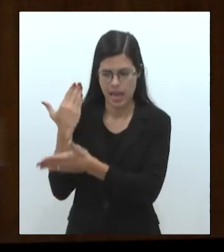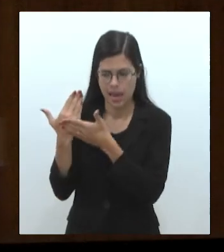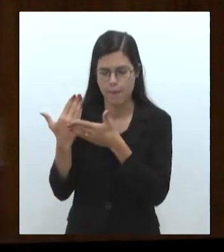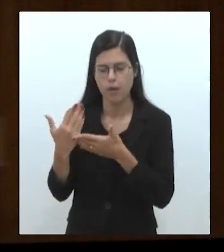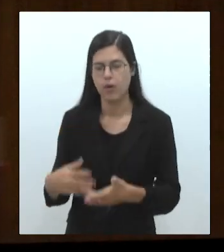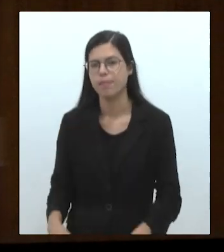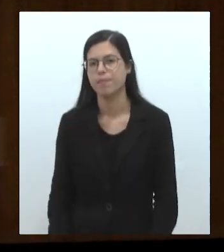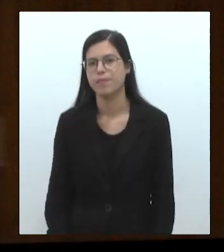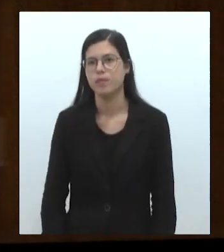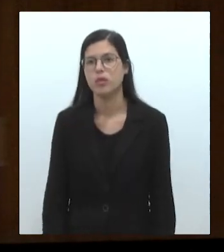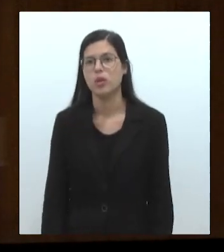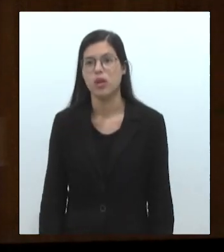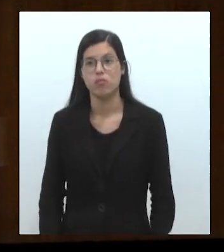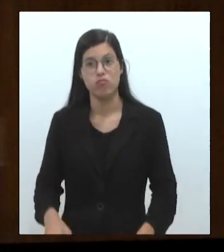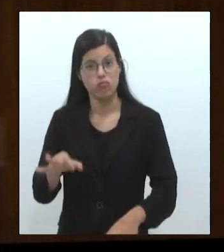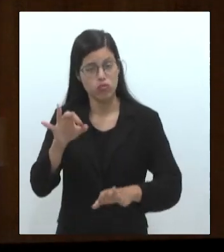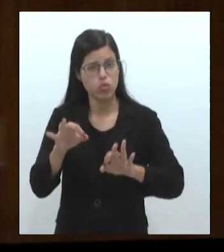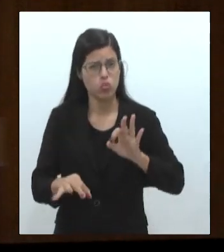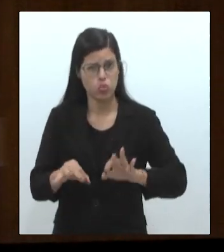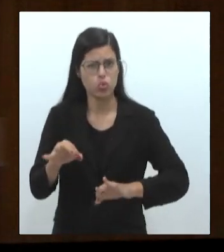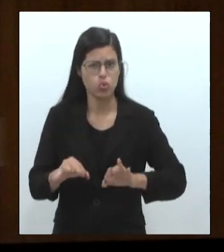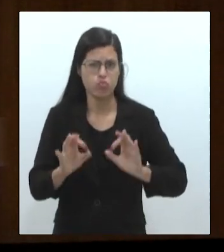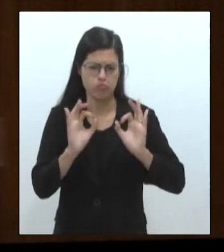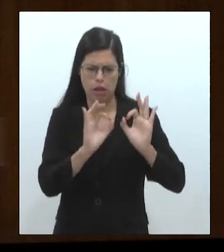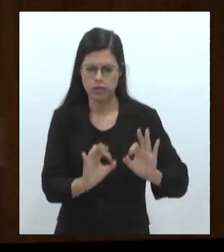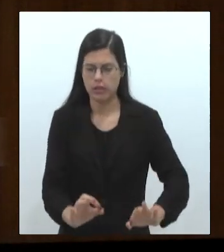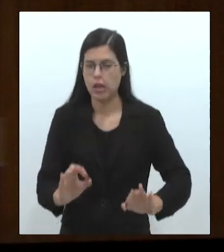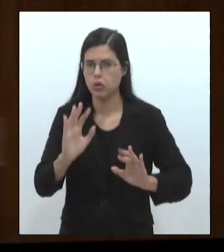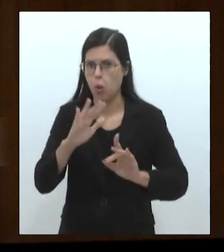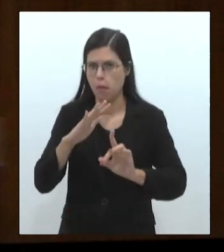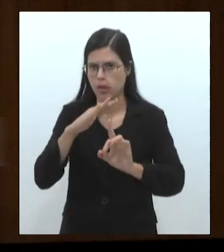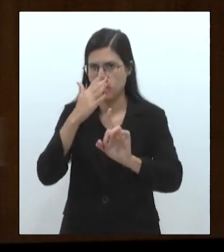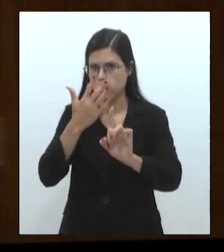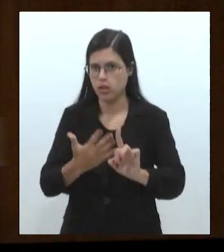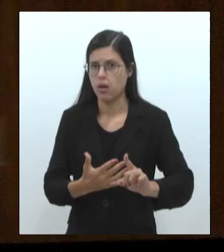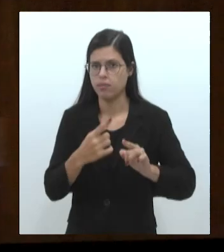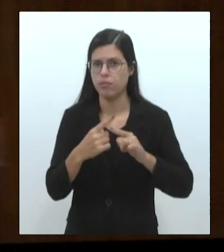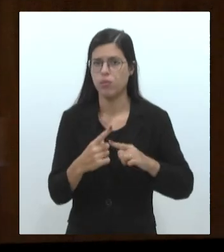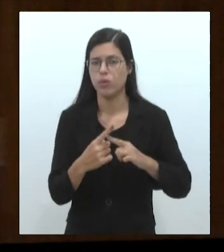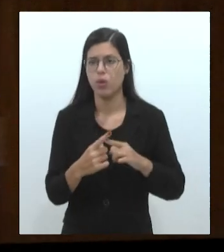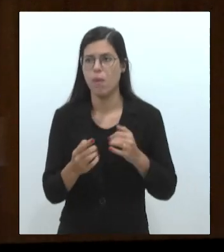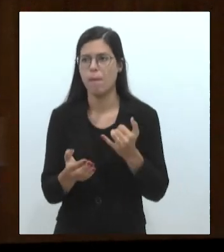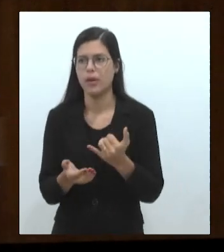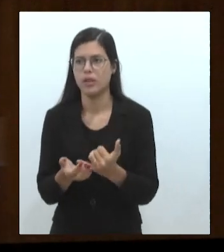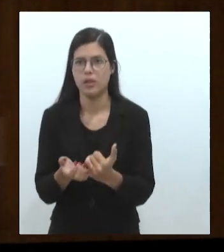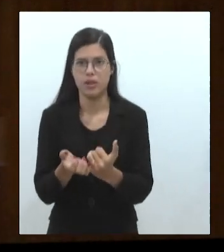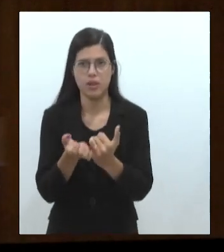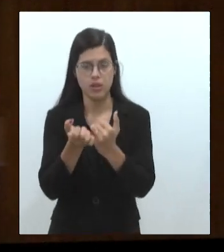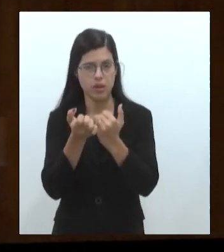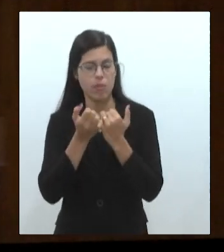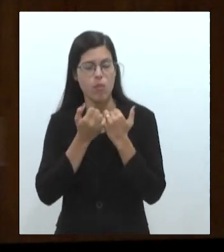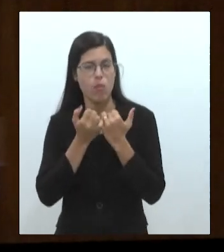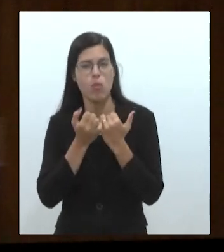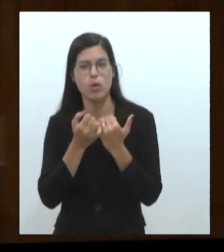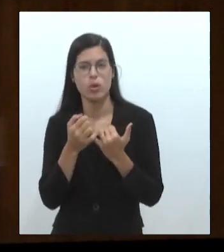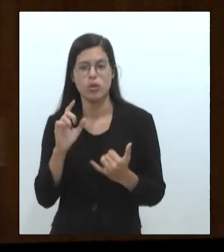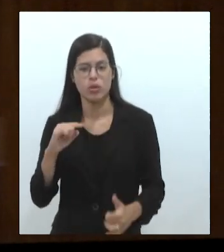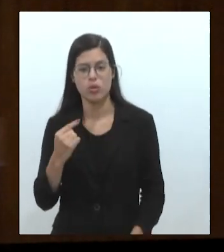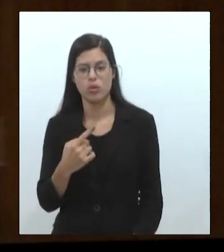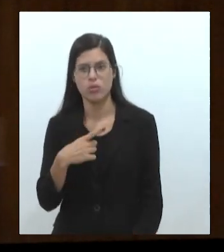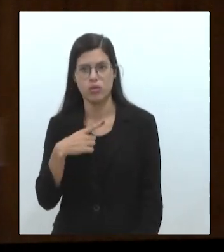justo homenageá-los, porque é um patrimônio insuperável que nós temos nessa